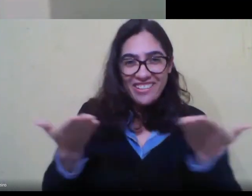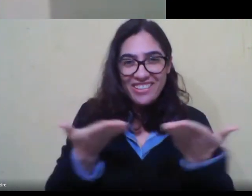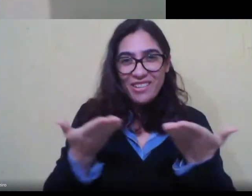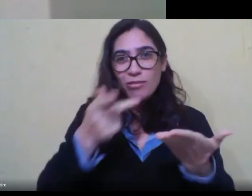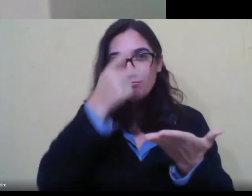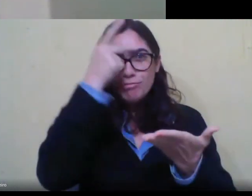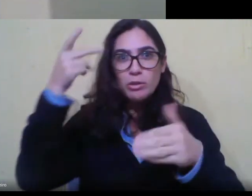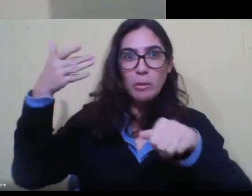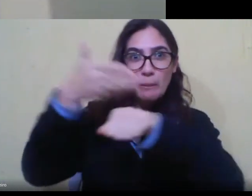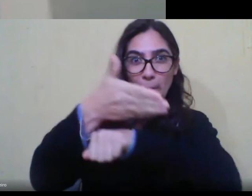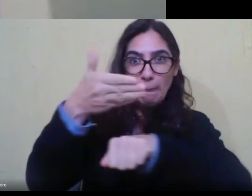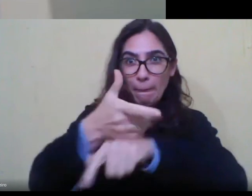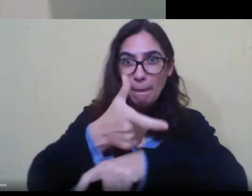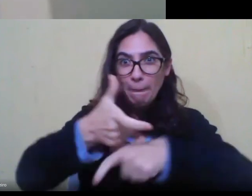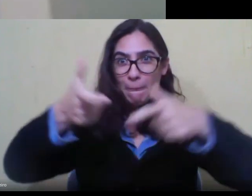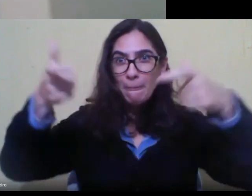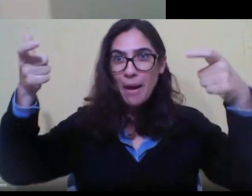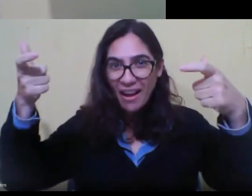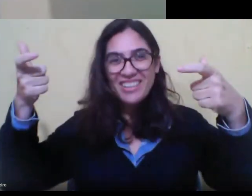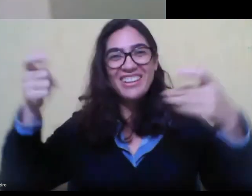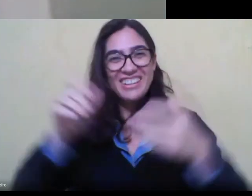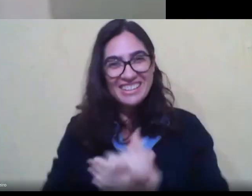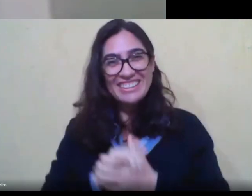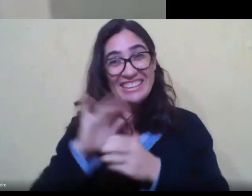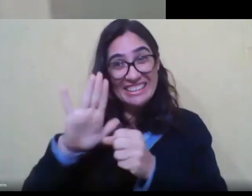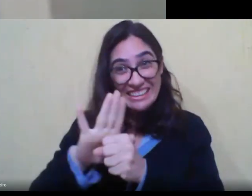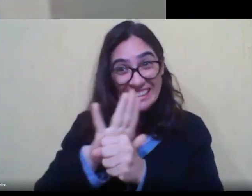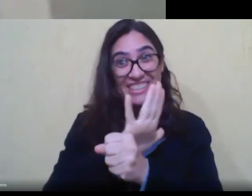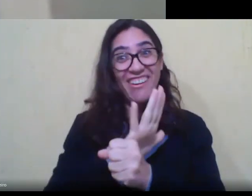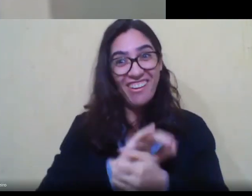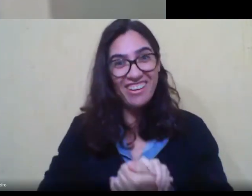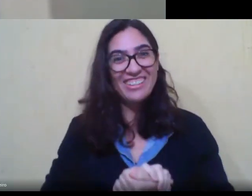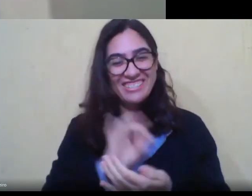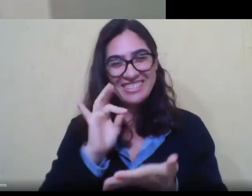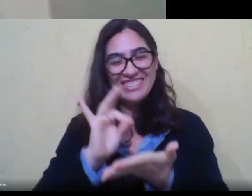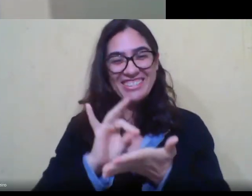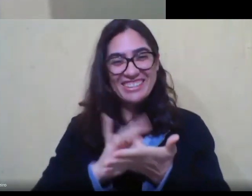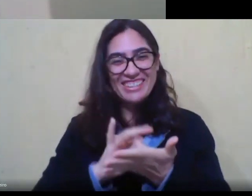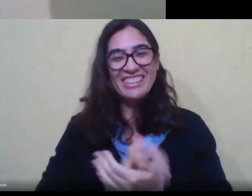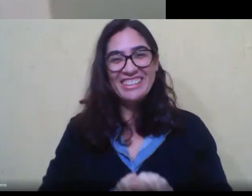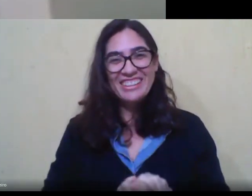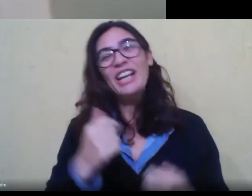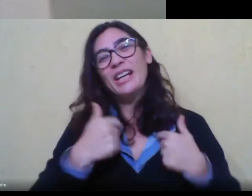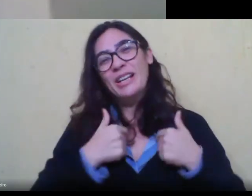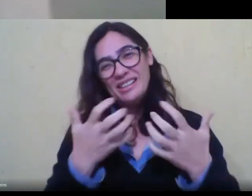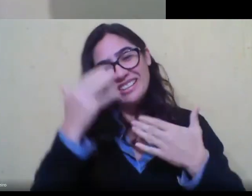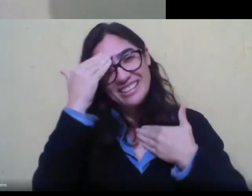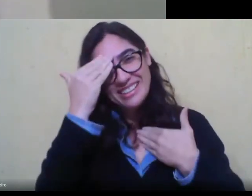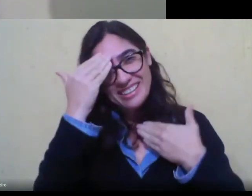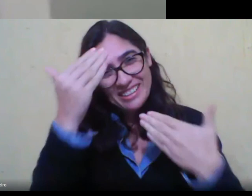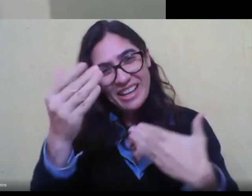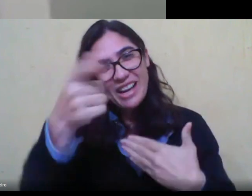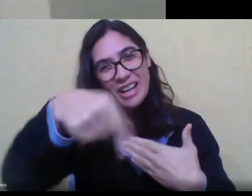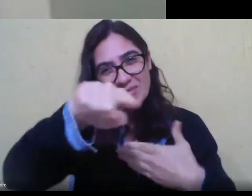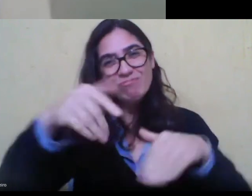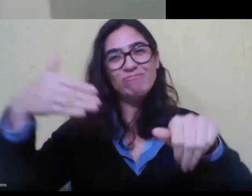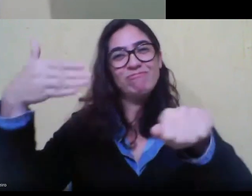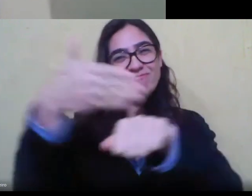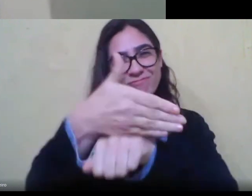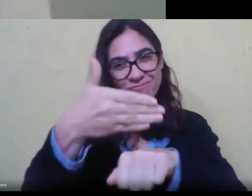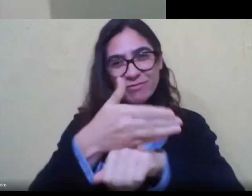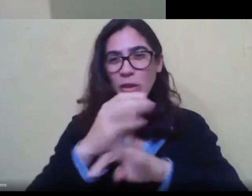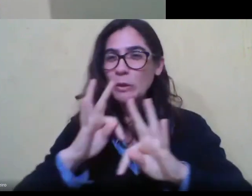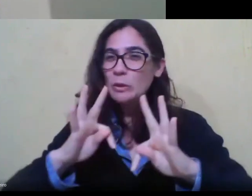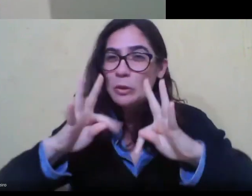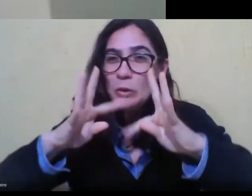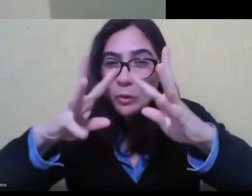os DEG, a SEAD, e dizer que a gente está à disposição também, além da